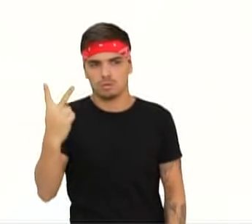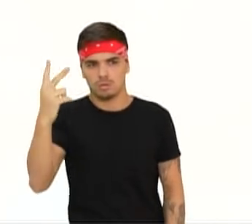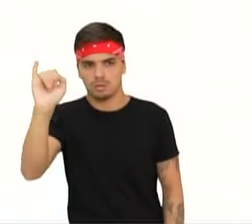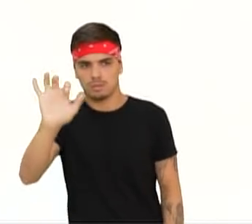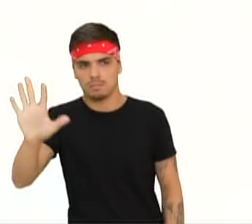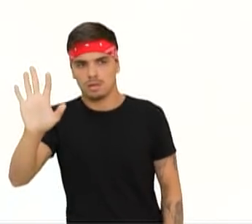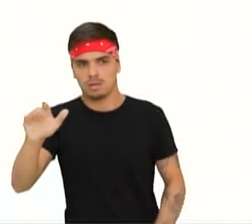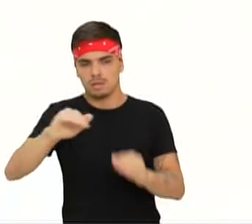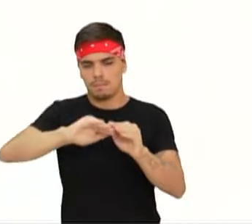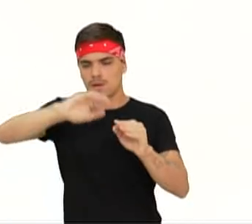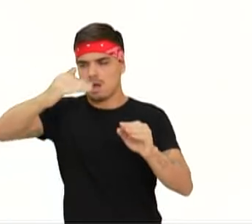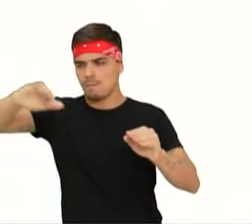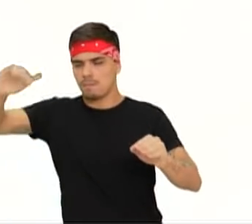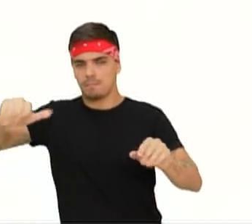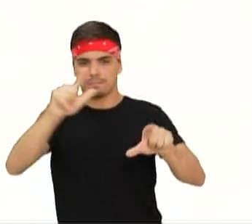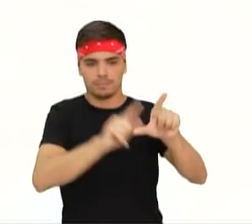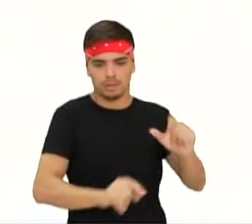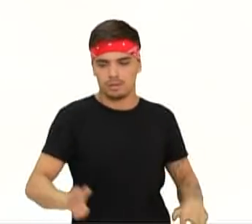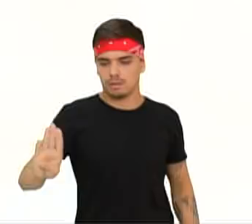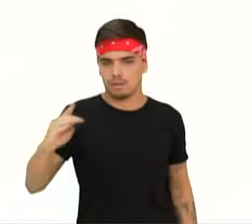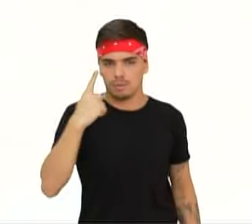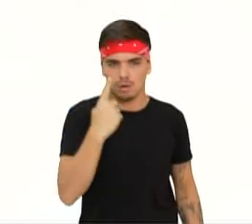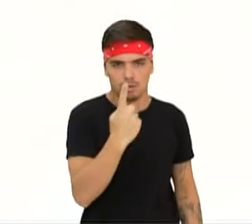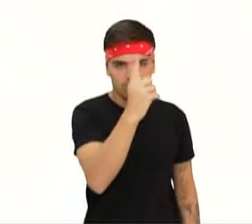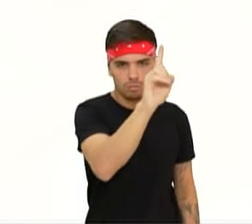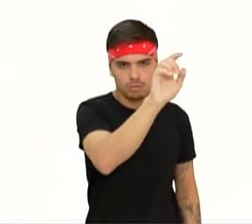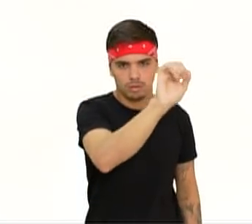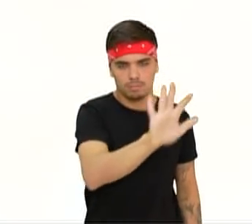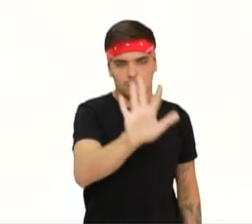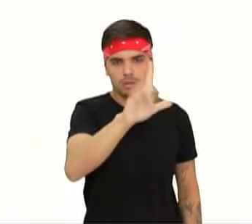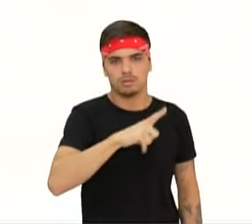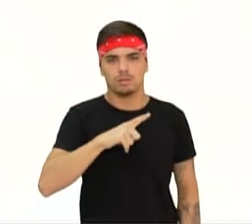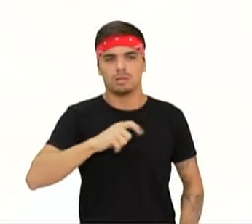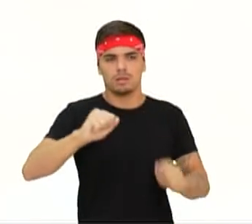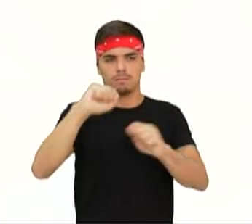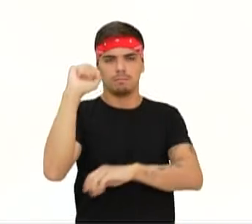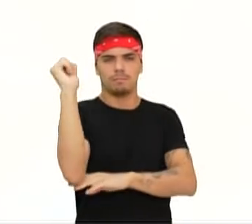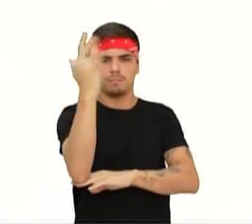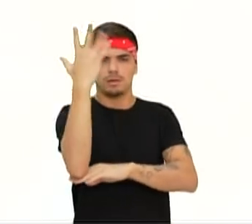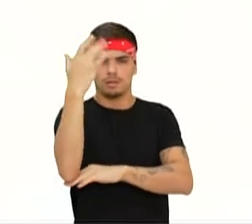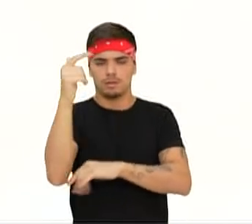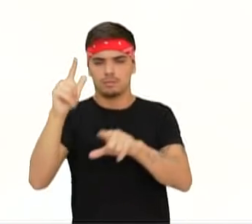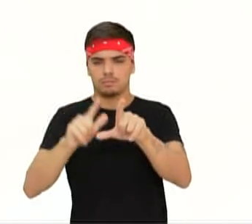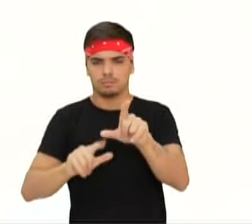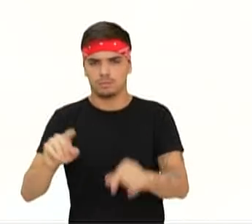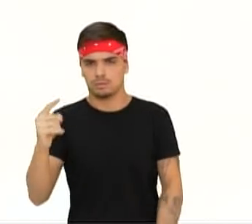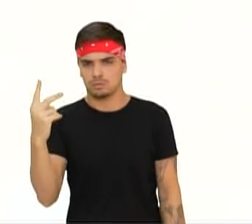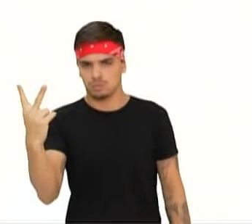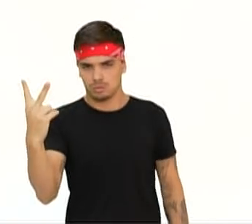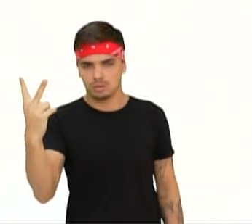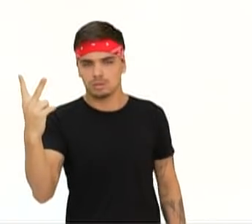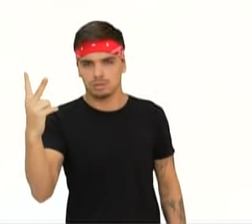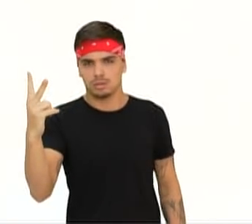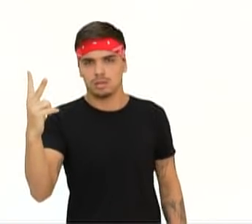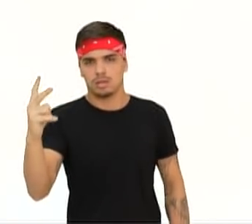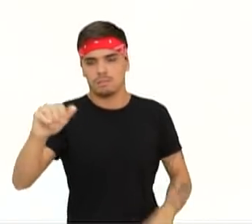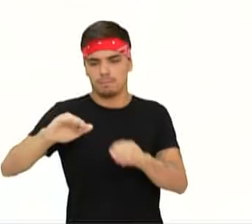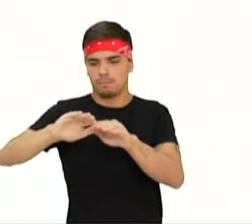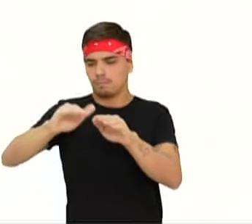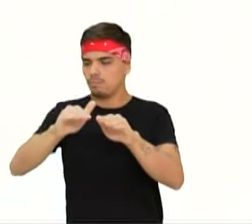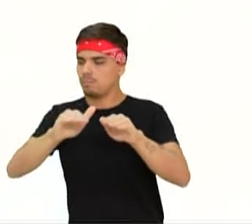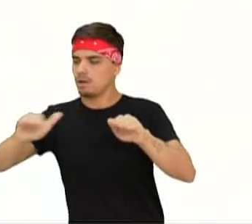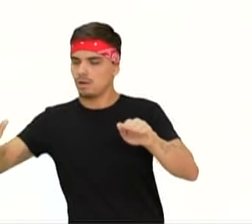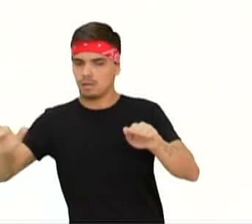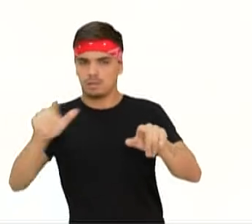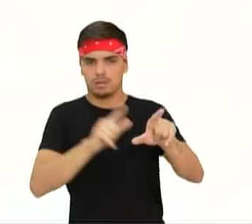montanhoso. Alternativa B, a imagem 1, cobertura florestal e a 2, relevo plano. C, imagem